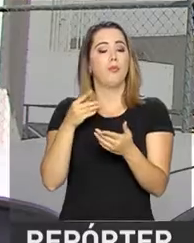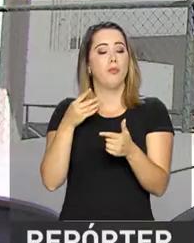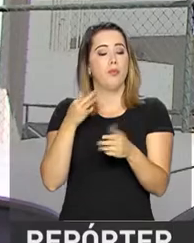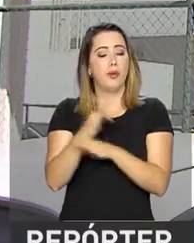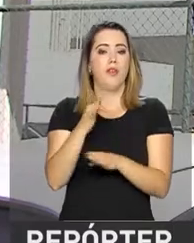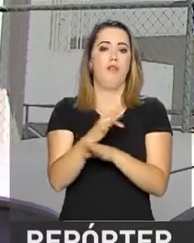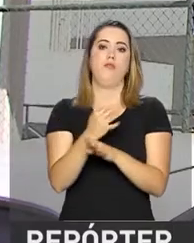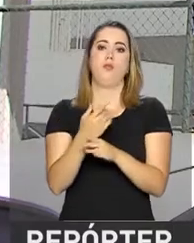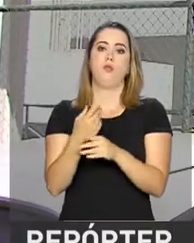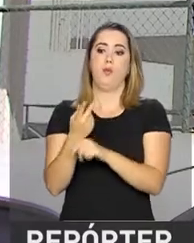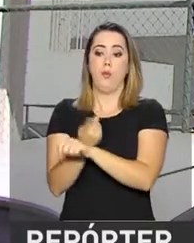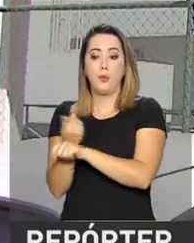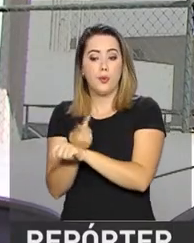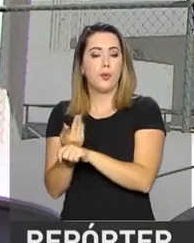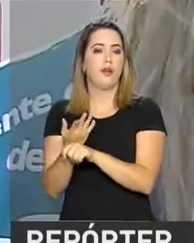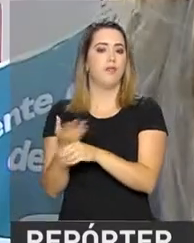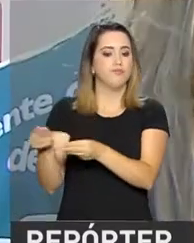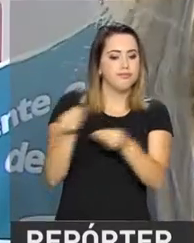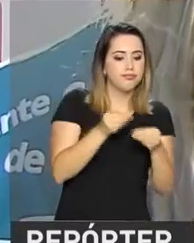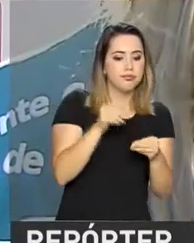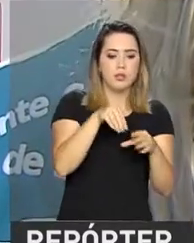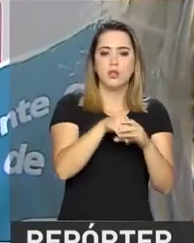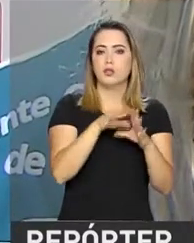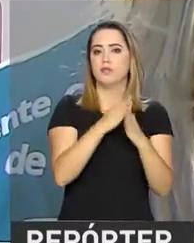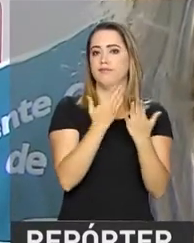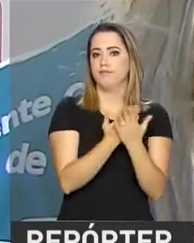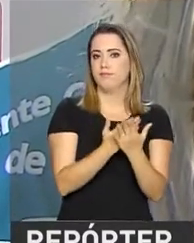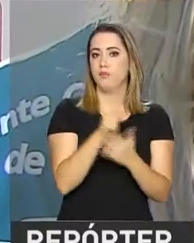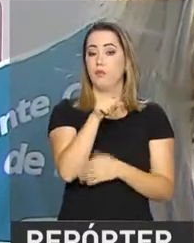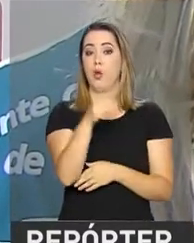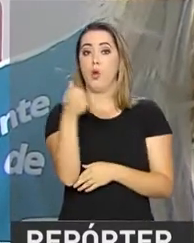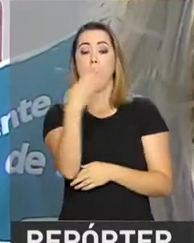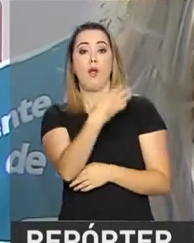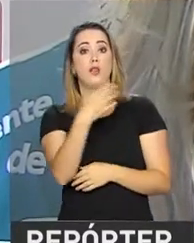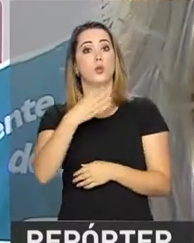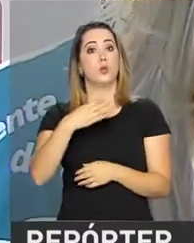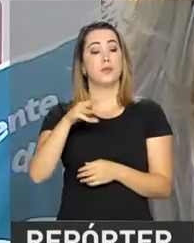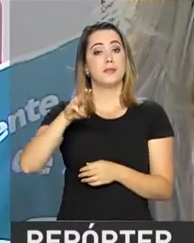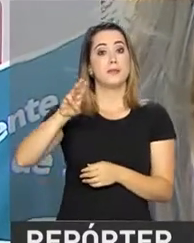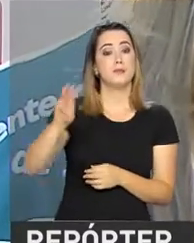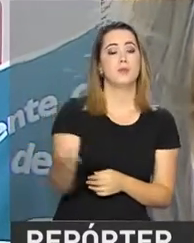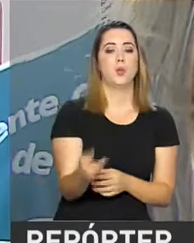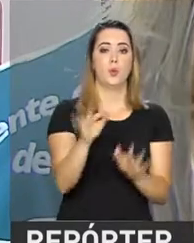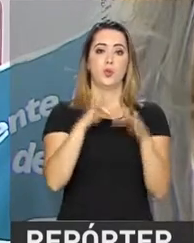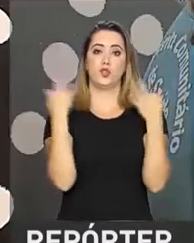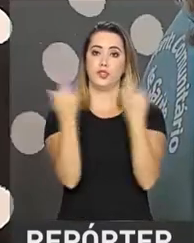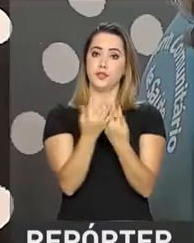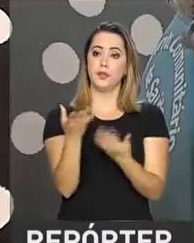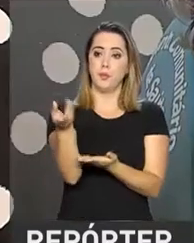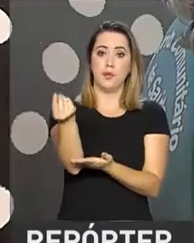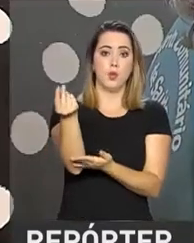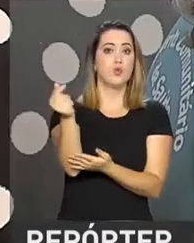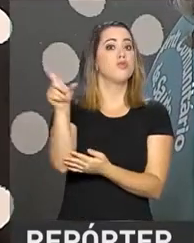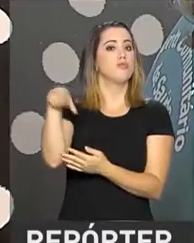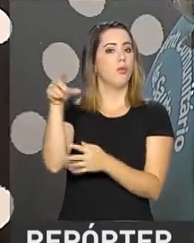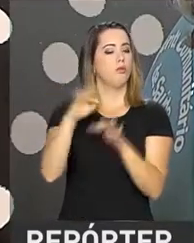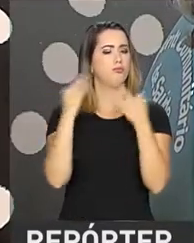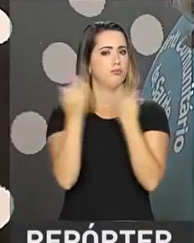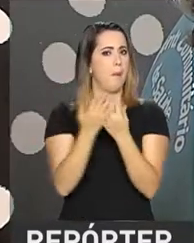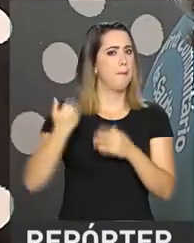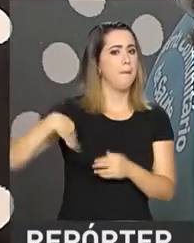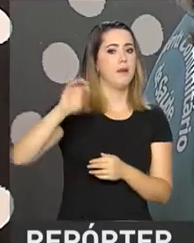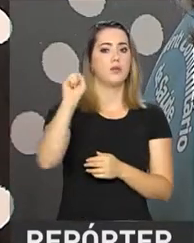à saúde também tem avanços das quase 14 milhões de famílias beneficiadas pelo programa mais de oito milhões